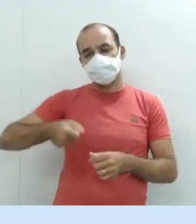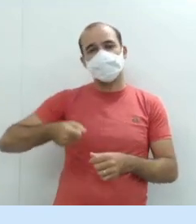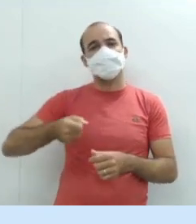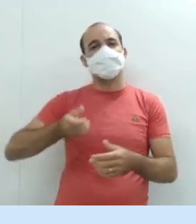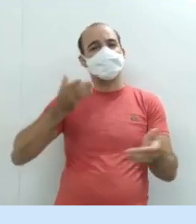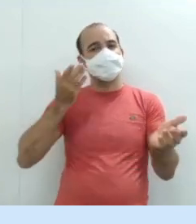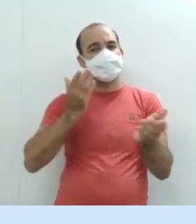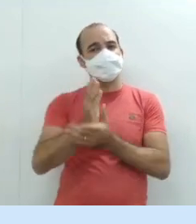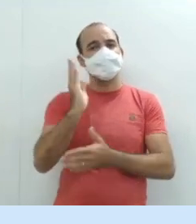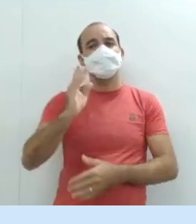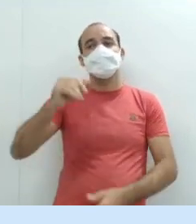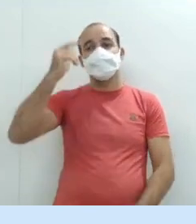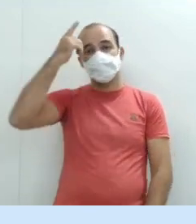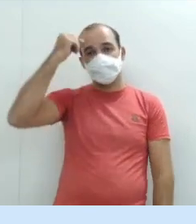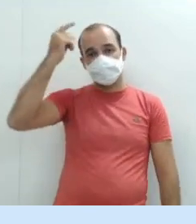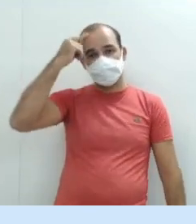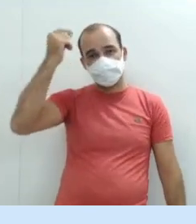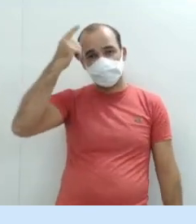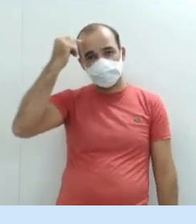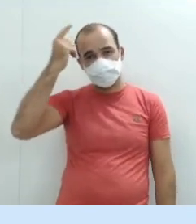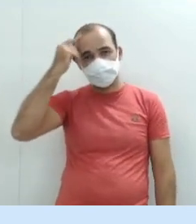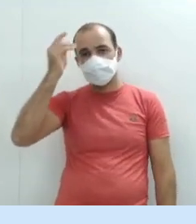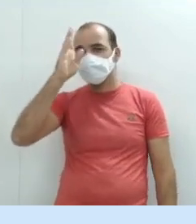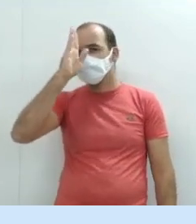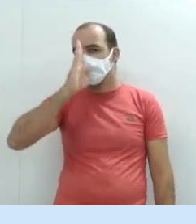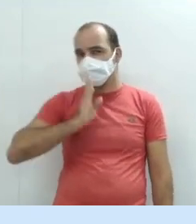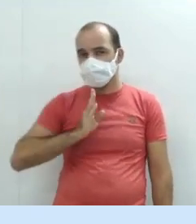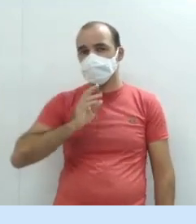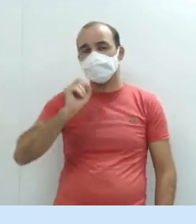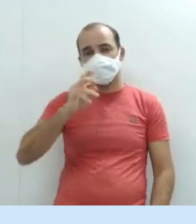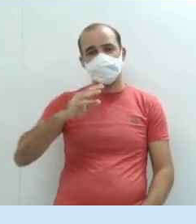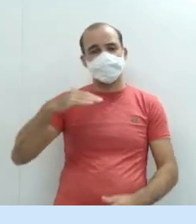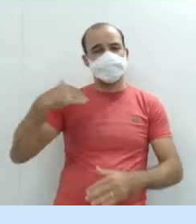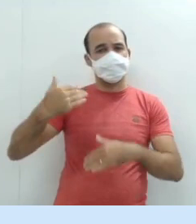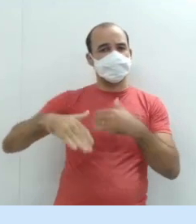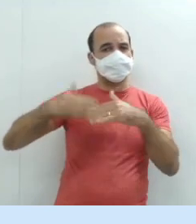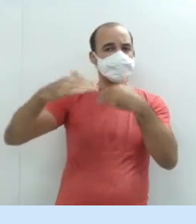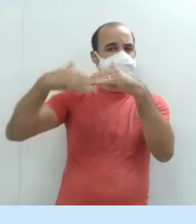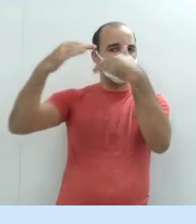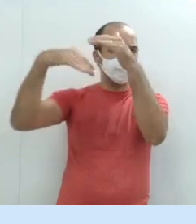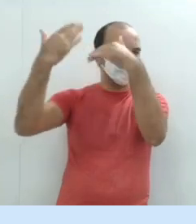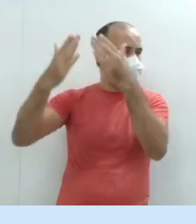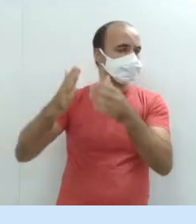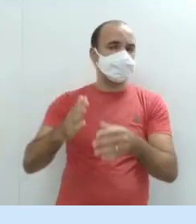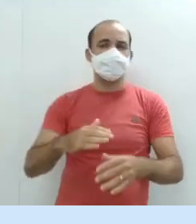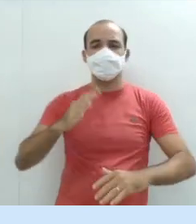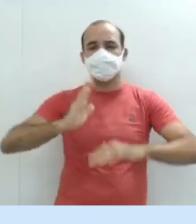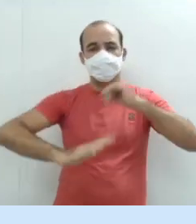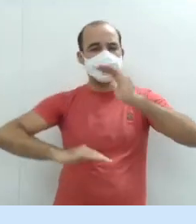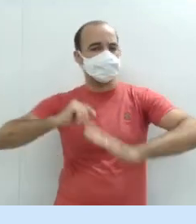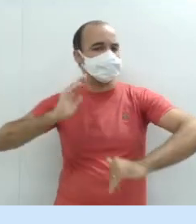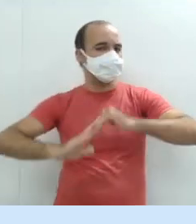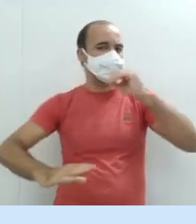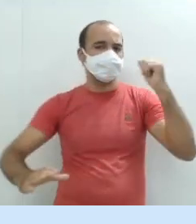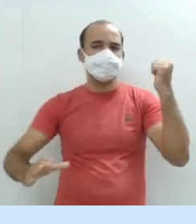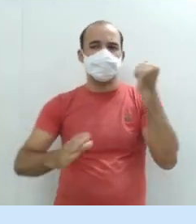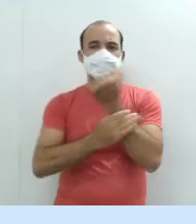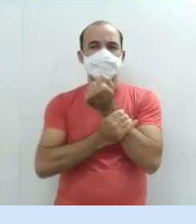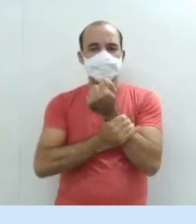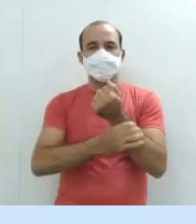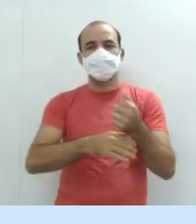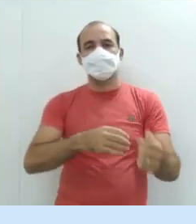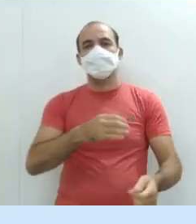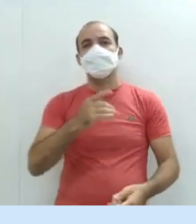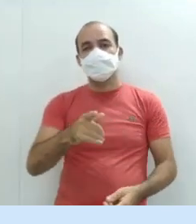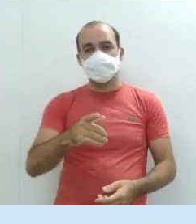possa crescer, continuar a crescer num caminho aí profissional, como pessoa e assim por diante. Você já